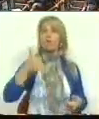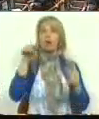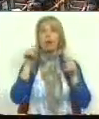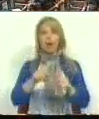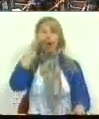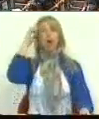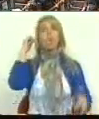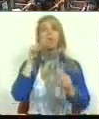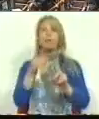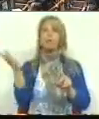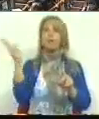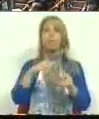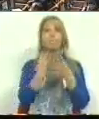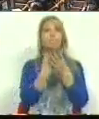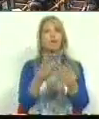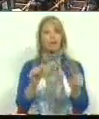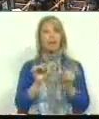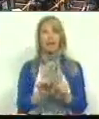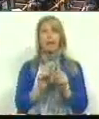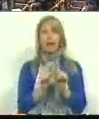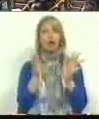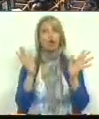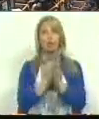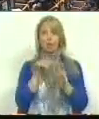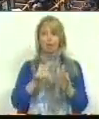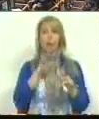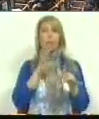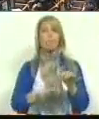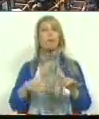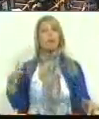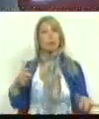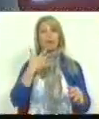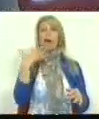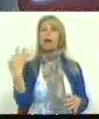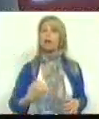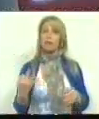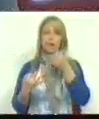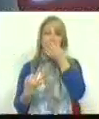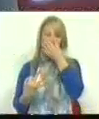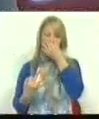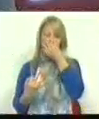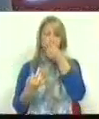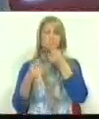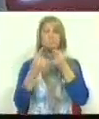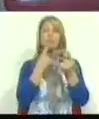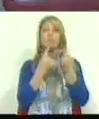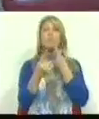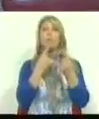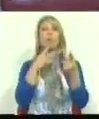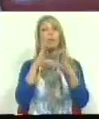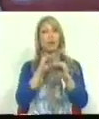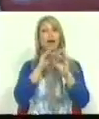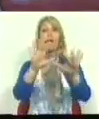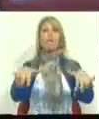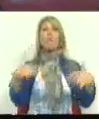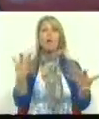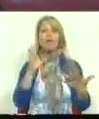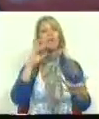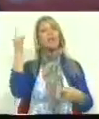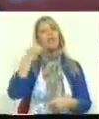trazermos esta matéria e toda esta matéria ao Parlamento, onde acreditamos que o diálogo pode e deve ser